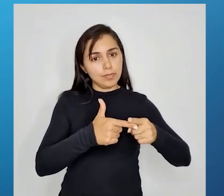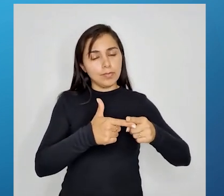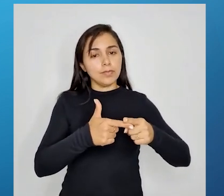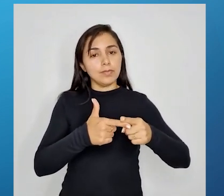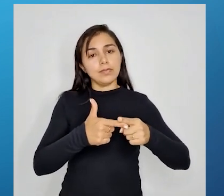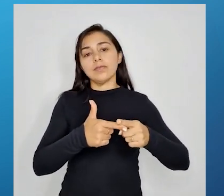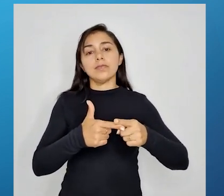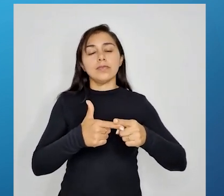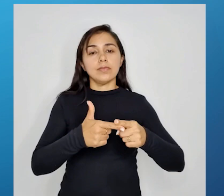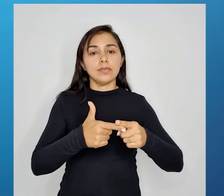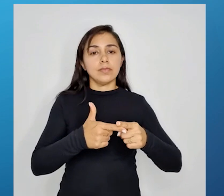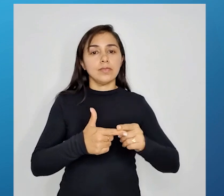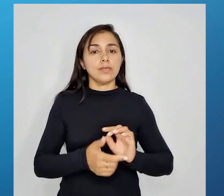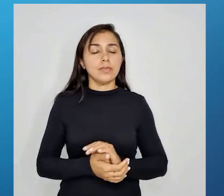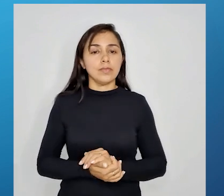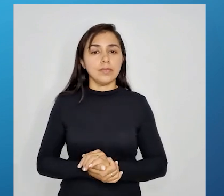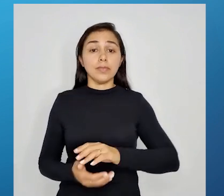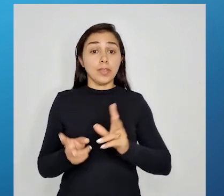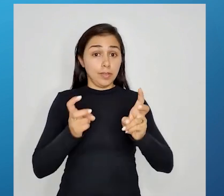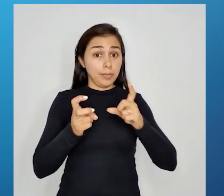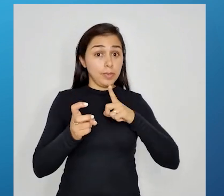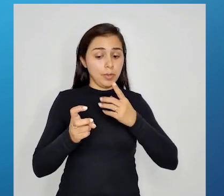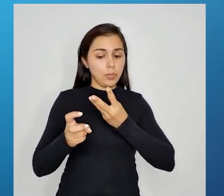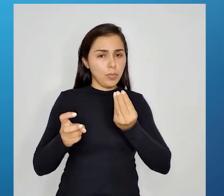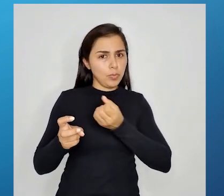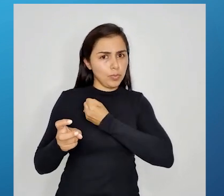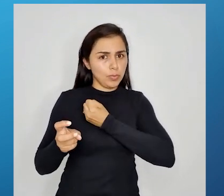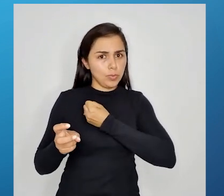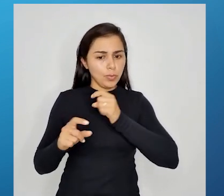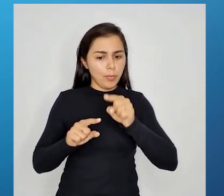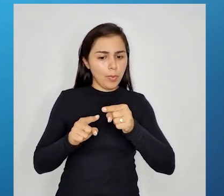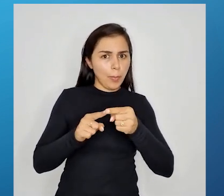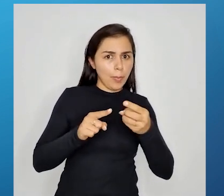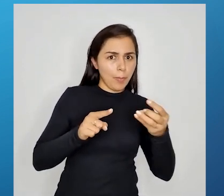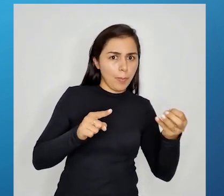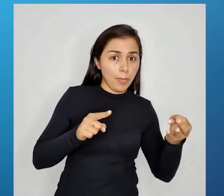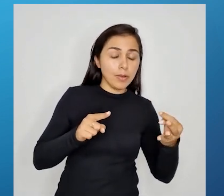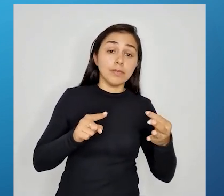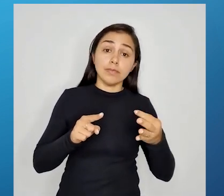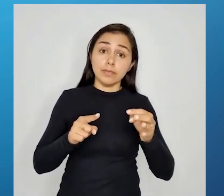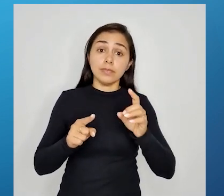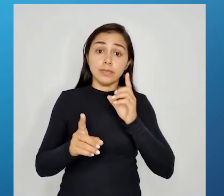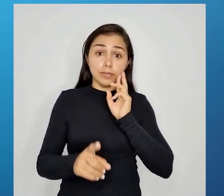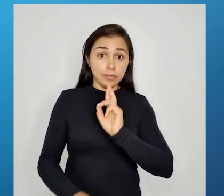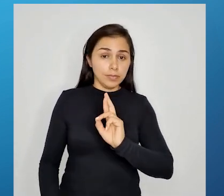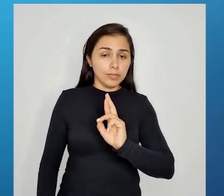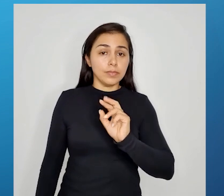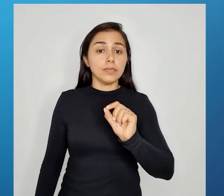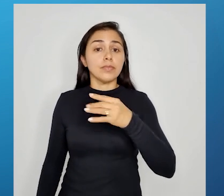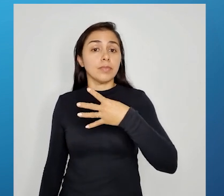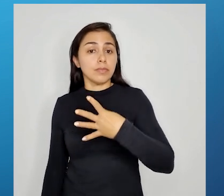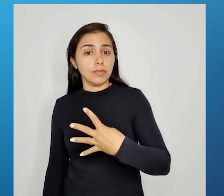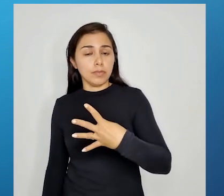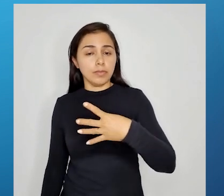4,9, né? Uma divisão aqui, como é muitas casas decimais, a gente vai ter aqui esse resultado da divisão,